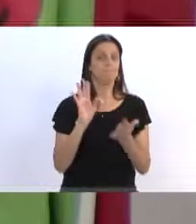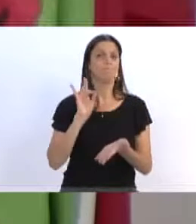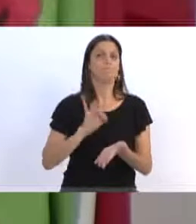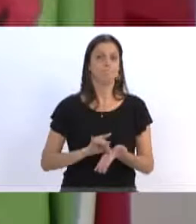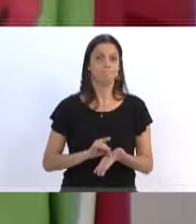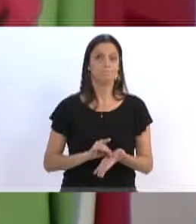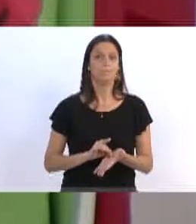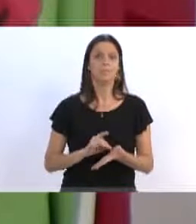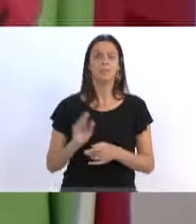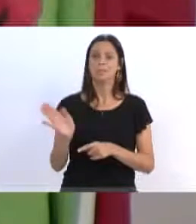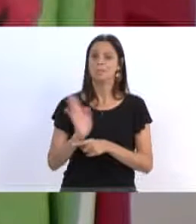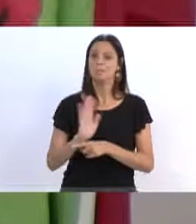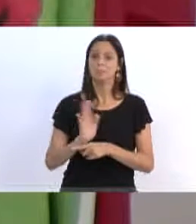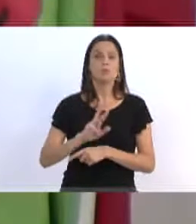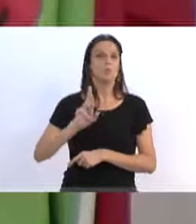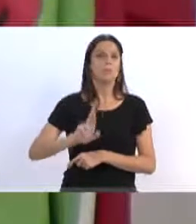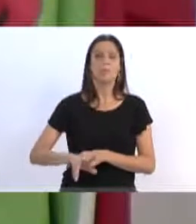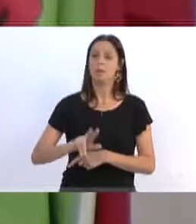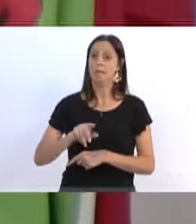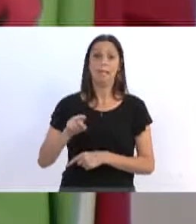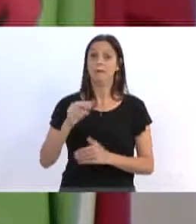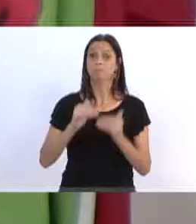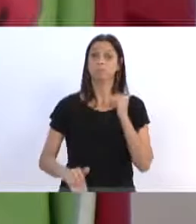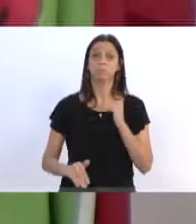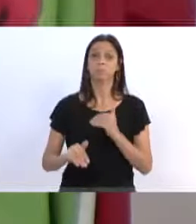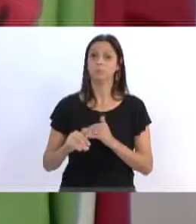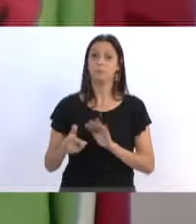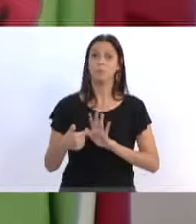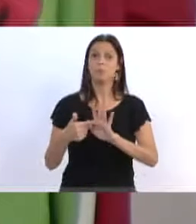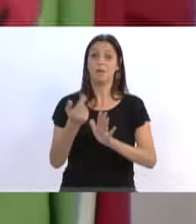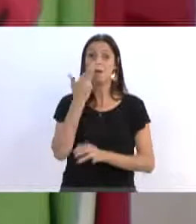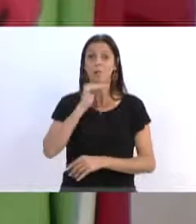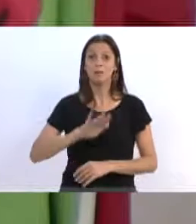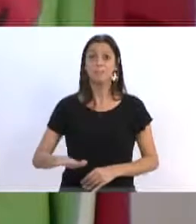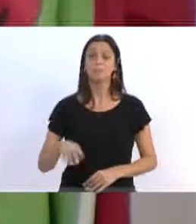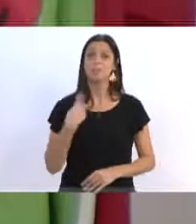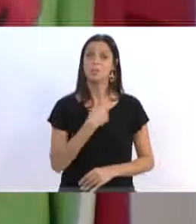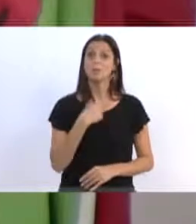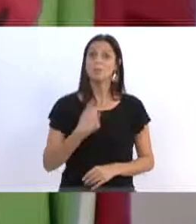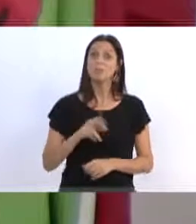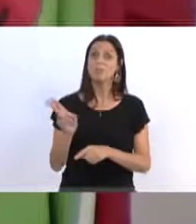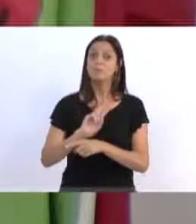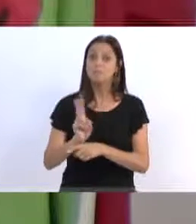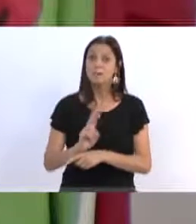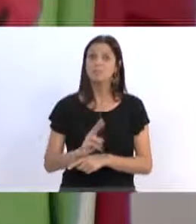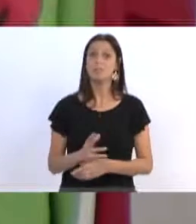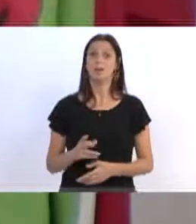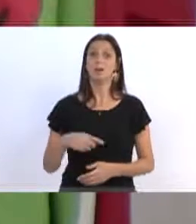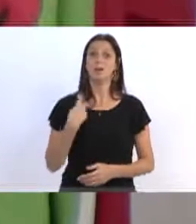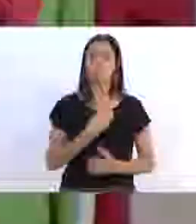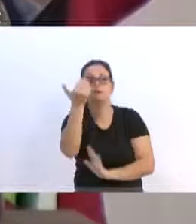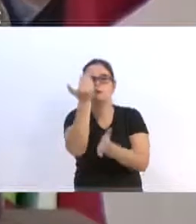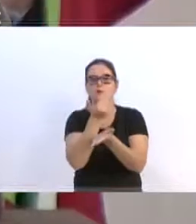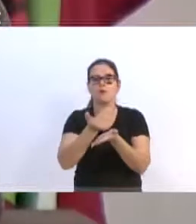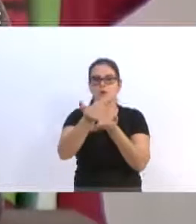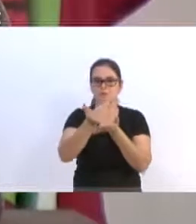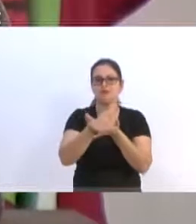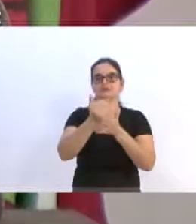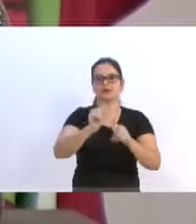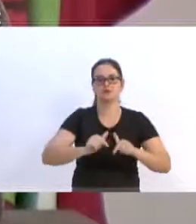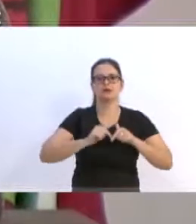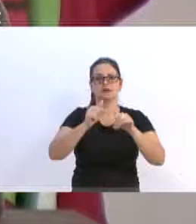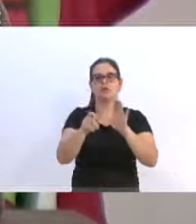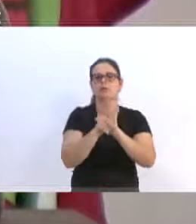alertar a população sobre as consequências do uso do narguilé. Logo no início da sessão, o